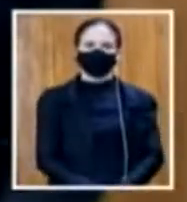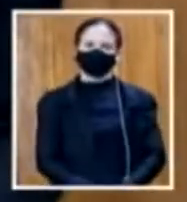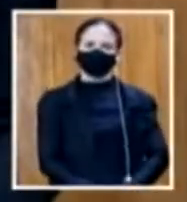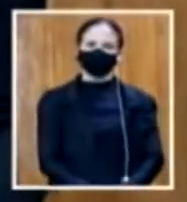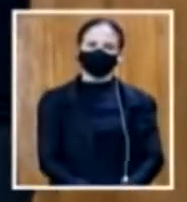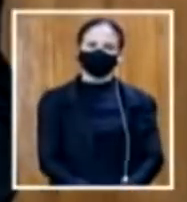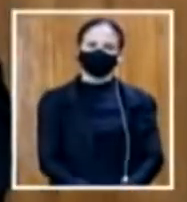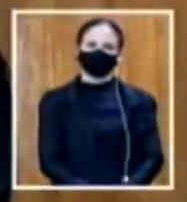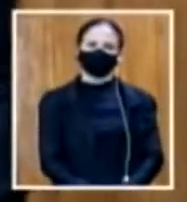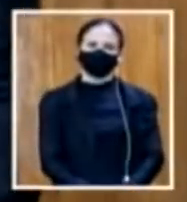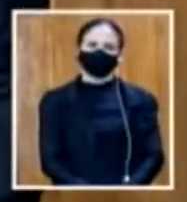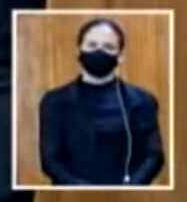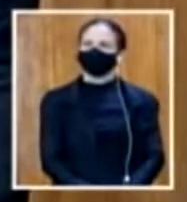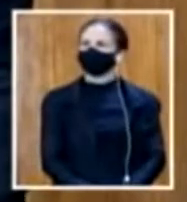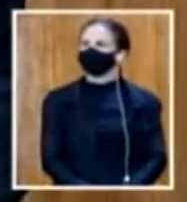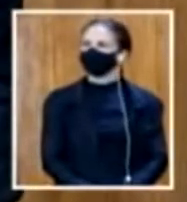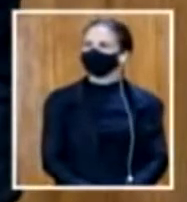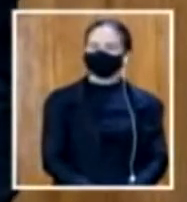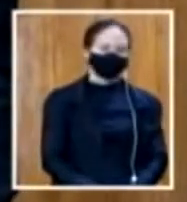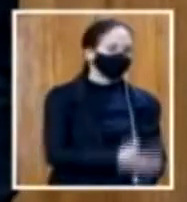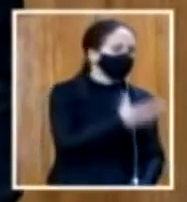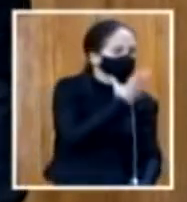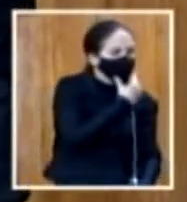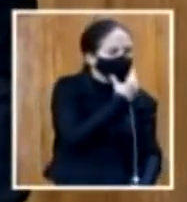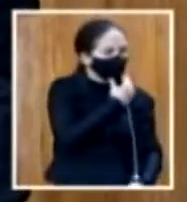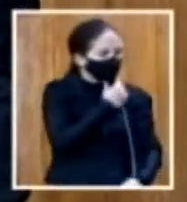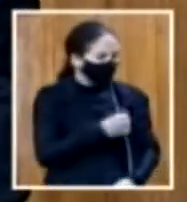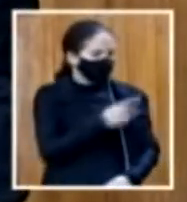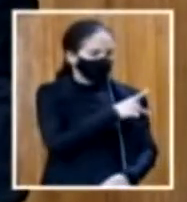Senhor Sergimar Antônio de Melo, presidente,